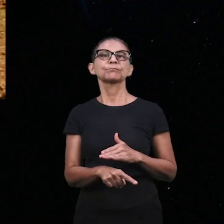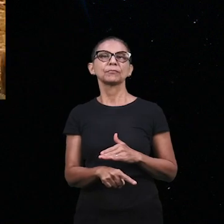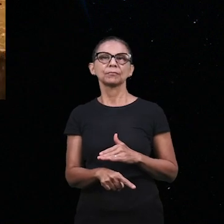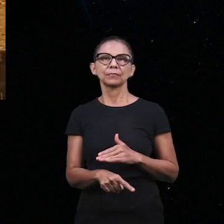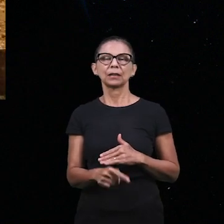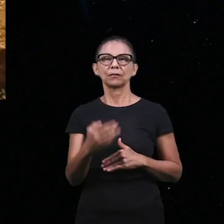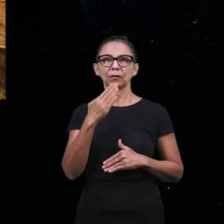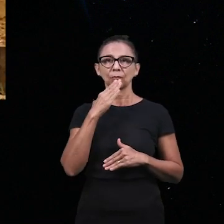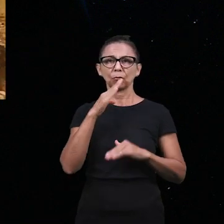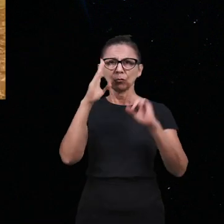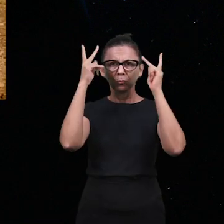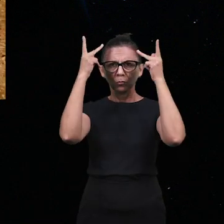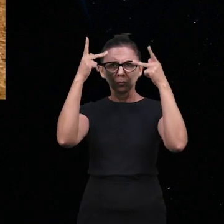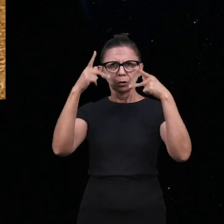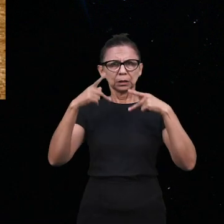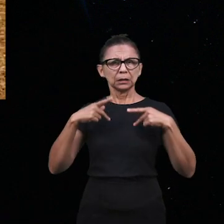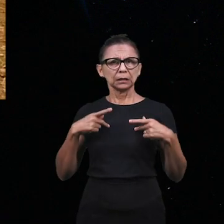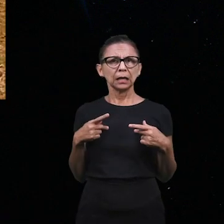mandou seu